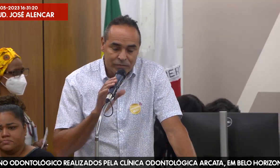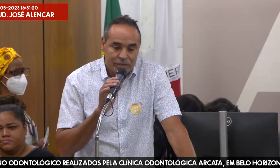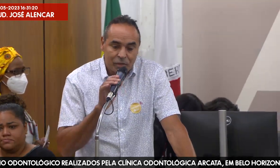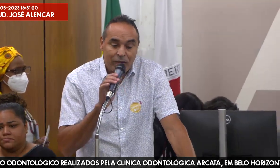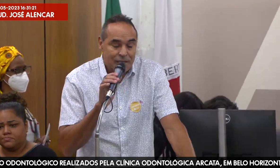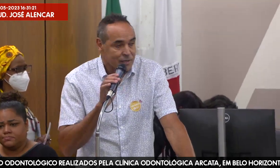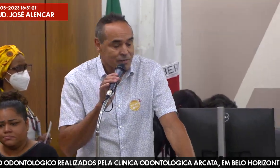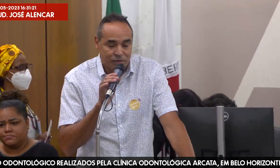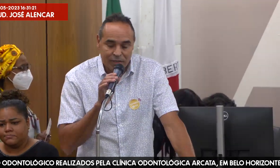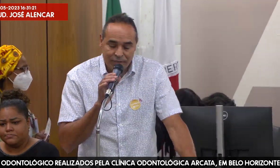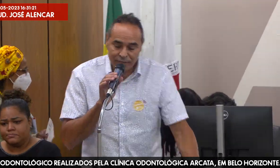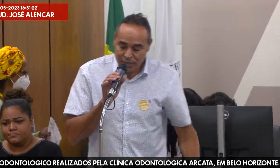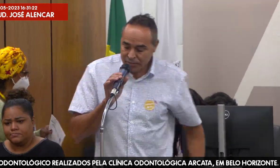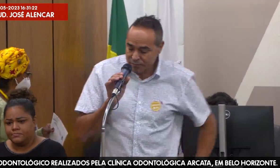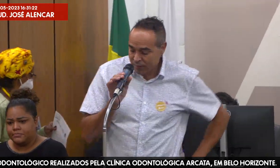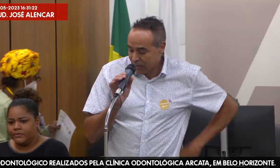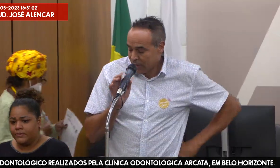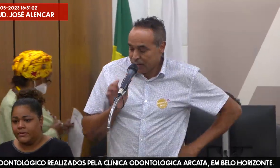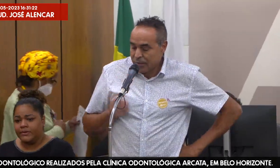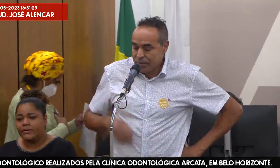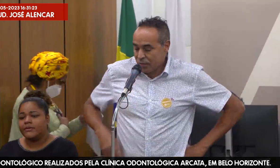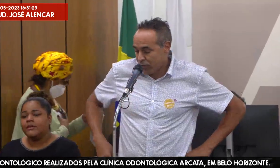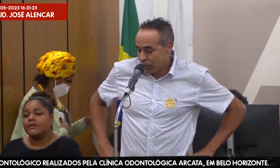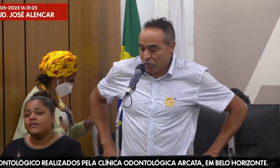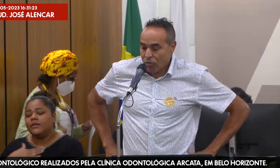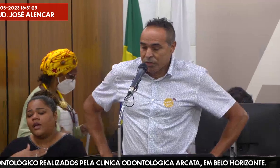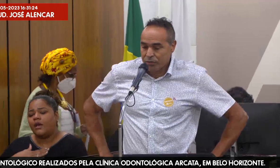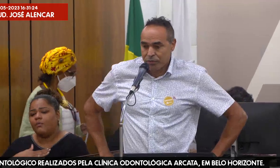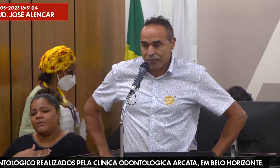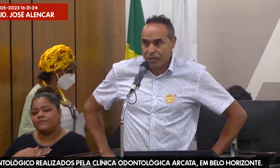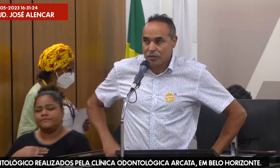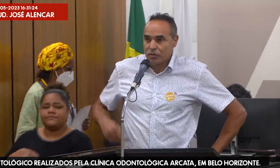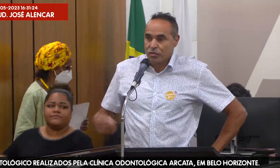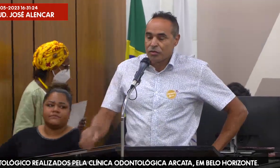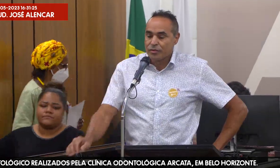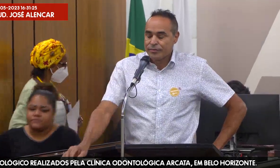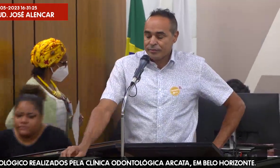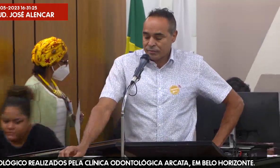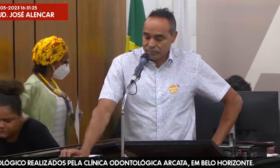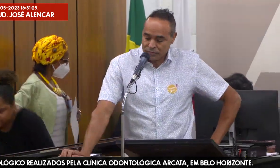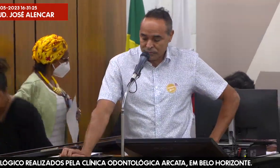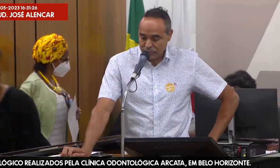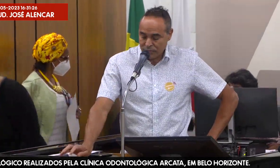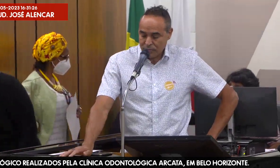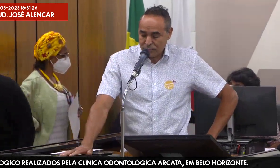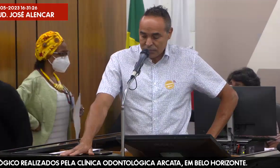pessoas estão passando aqui né e o que que ocorreu eu